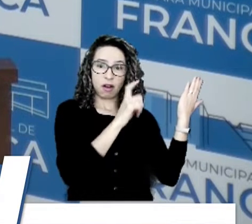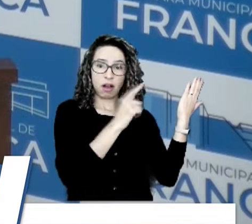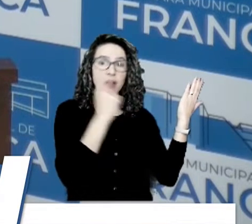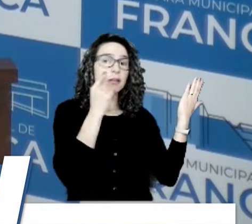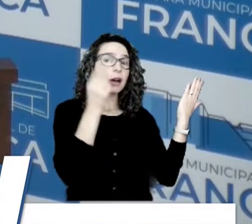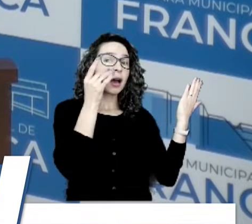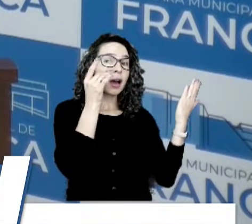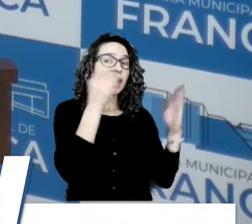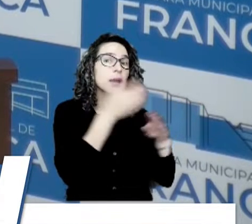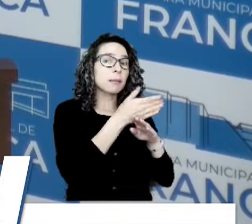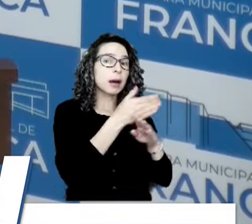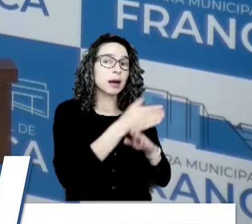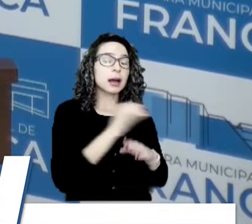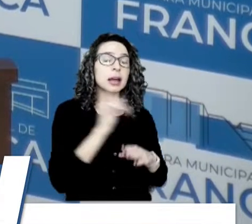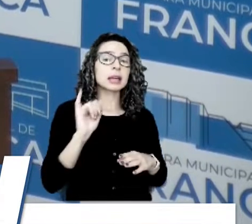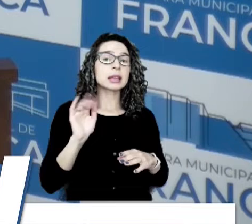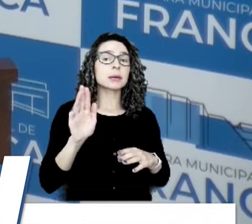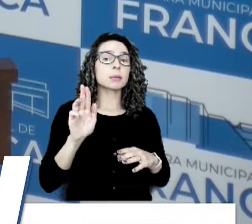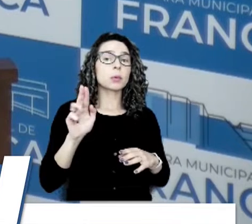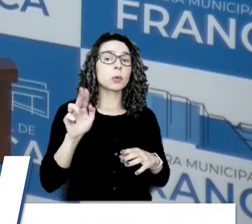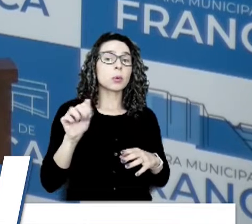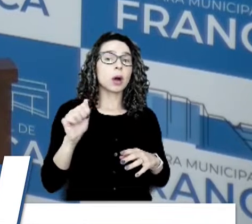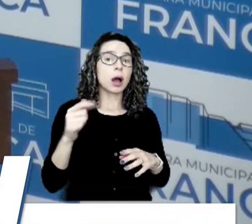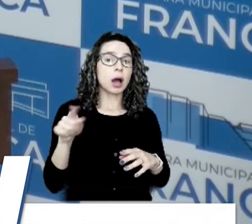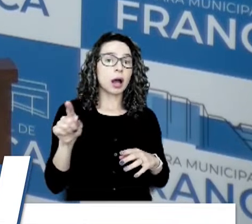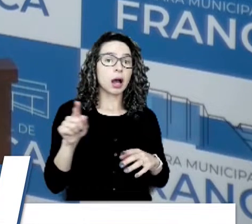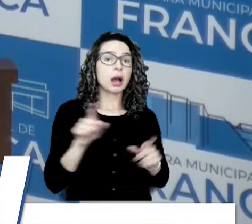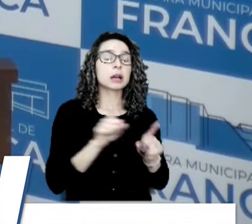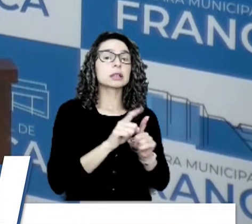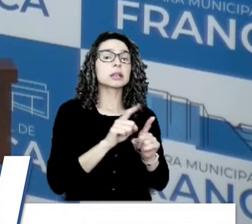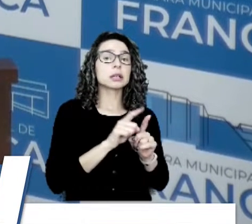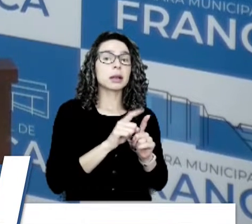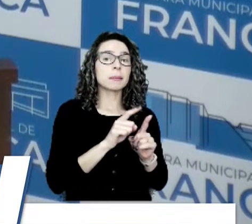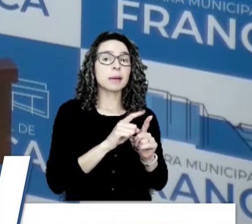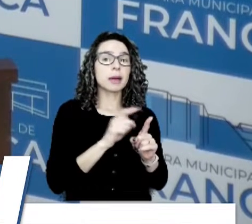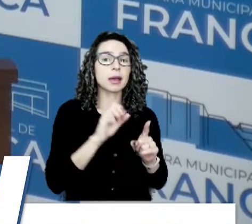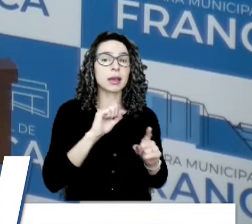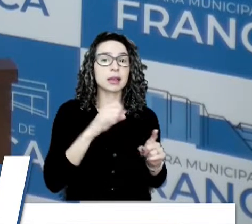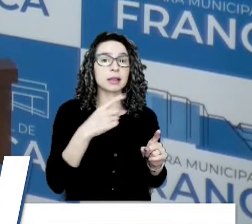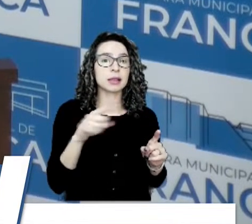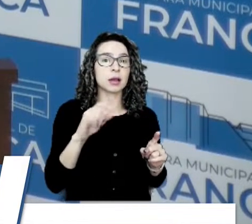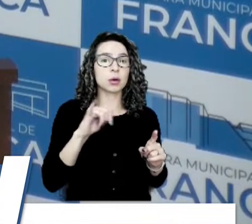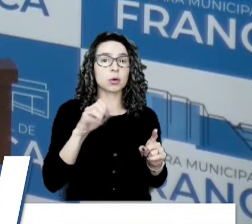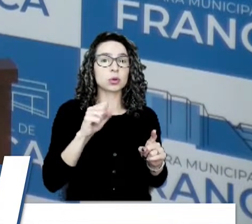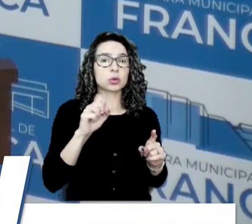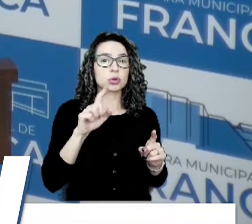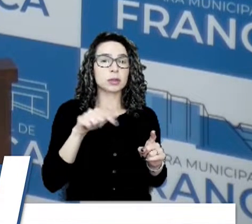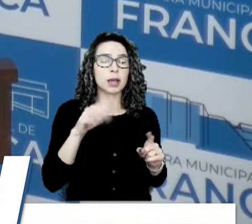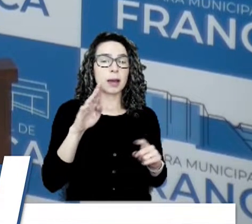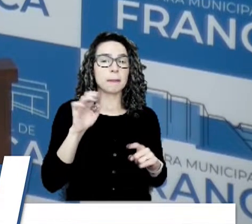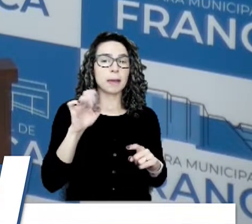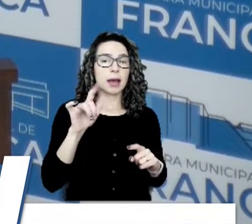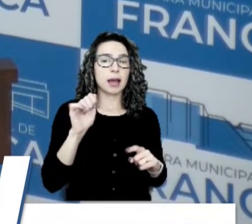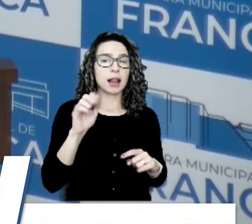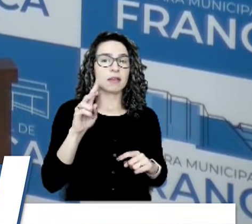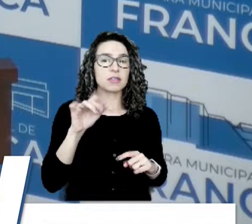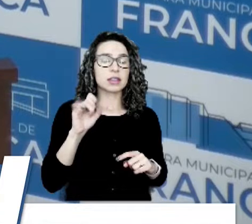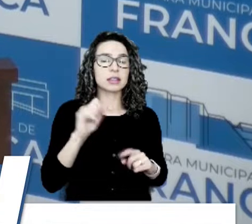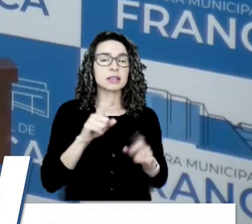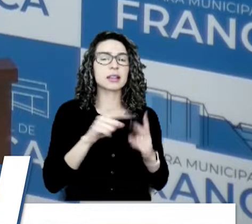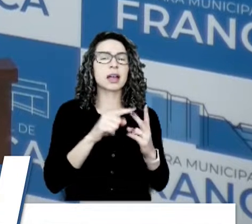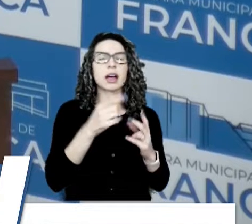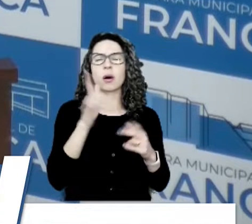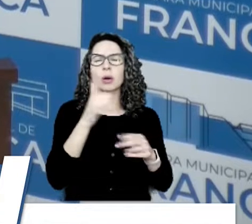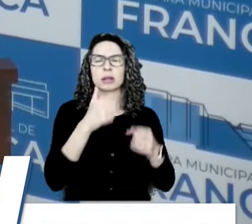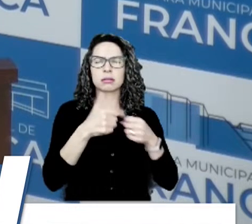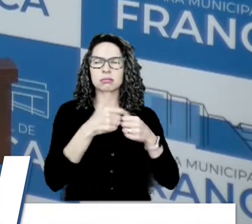em Ipuã, que nós tivemos também na cidade de São José da Bela Vista, passamos por Cristais Paulista, entre várias